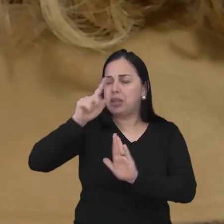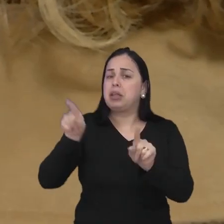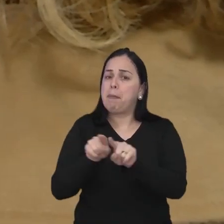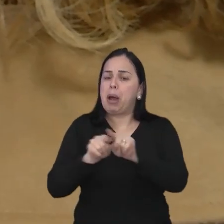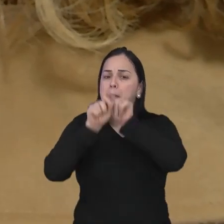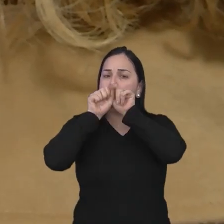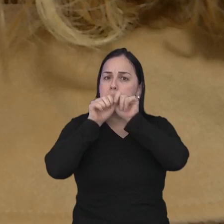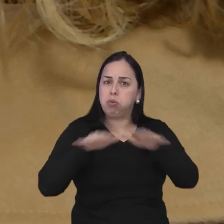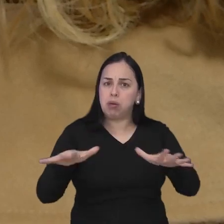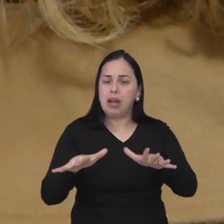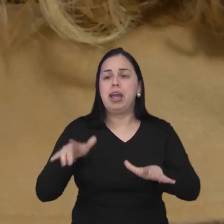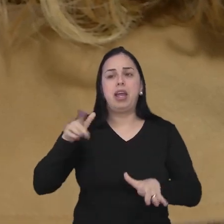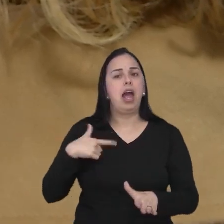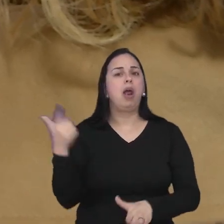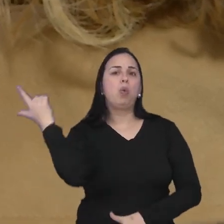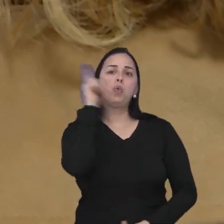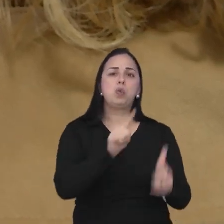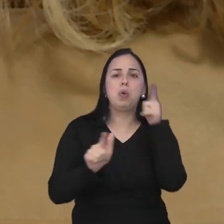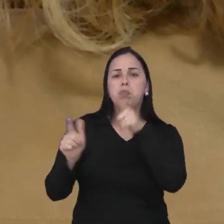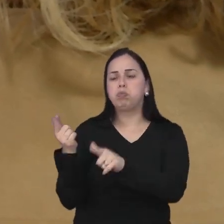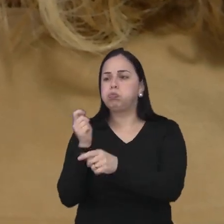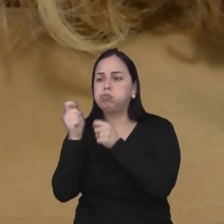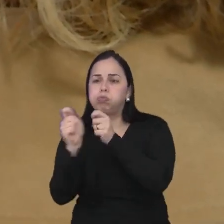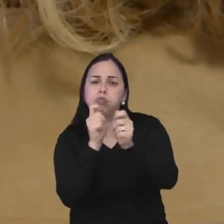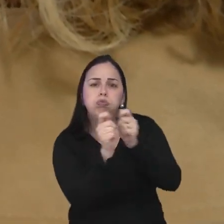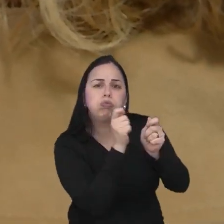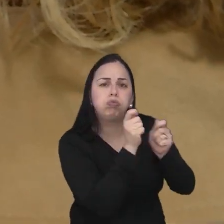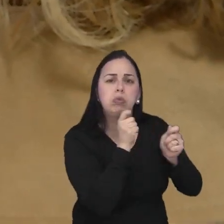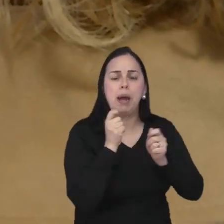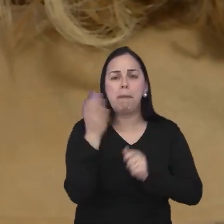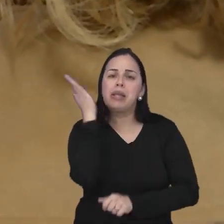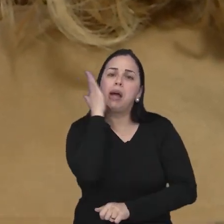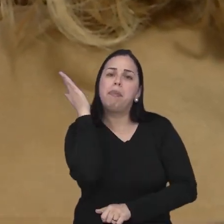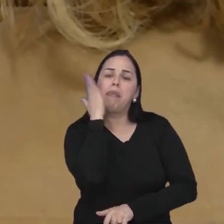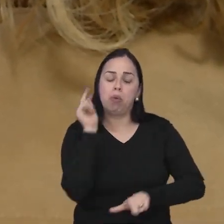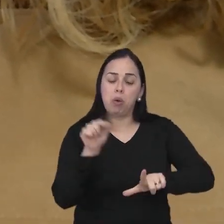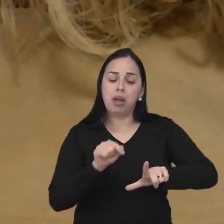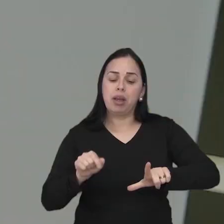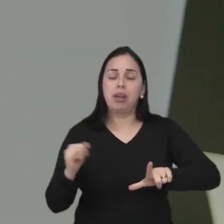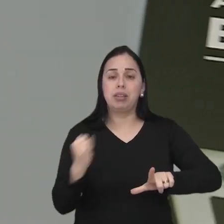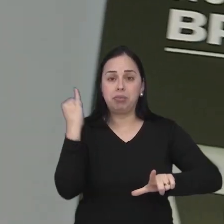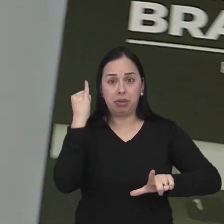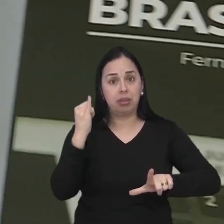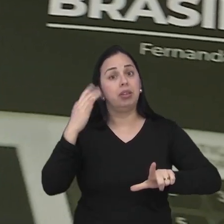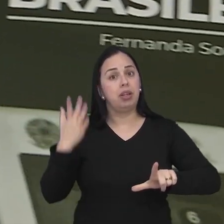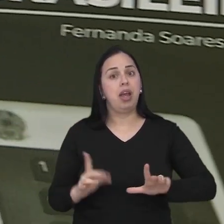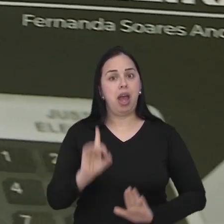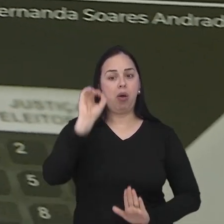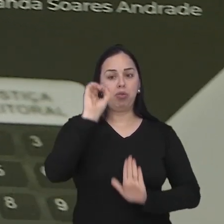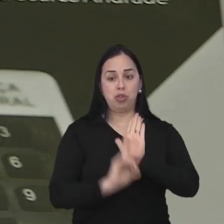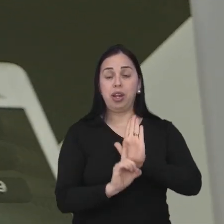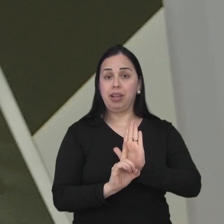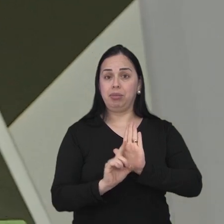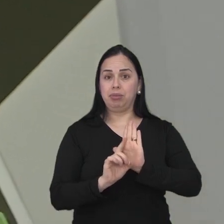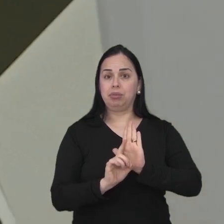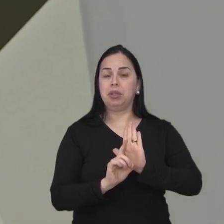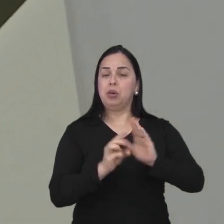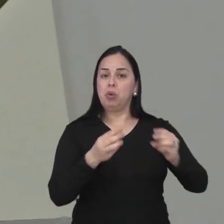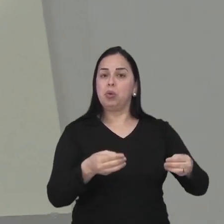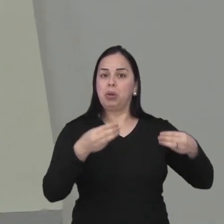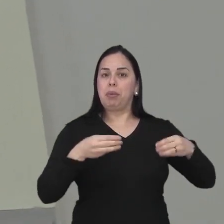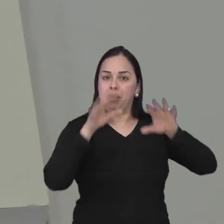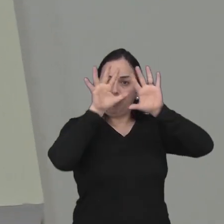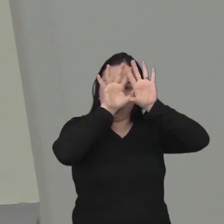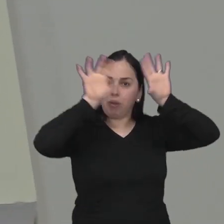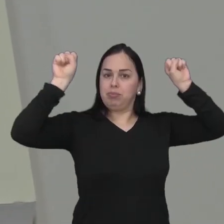Foram muitas entrevistas para apurar todo o processo de criação e as funcionalidades. O direito de uso da obra foi cedido ao